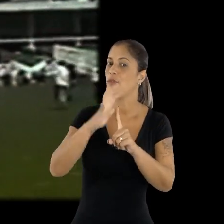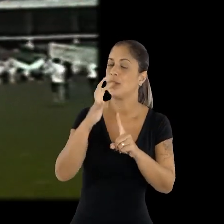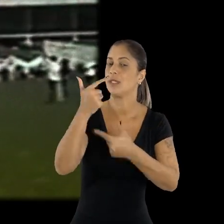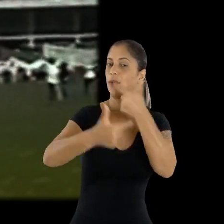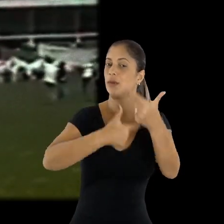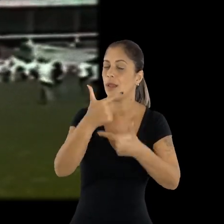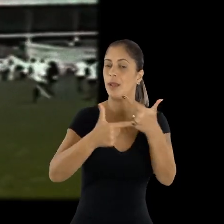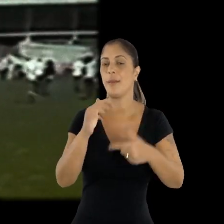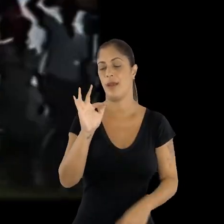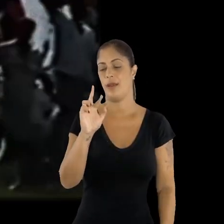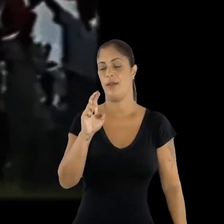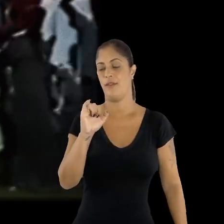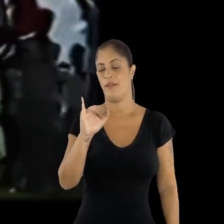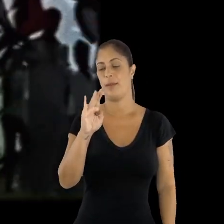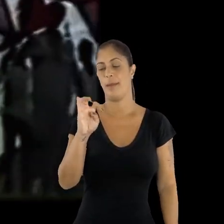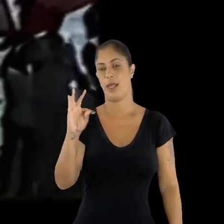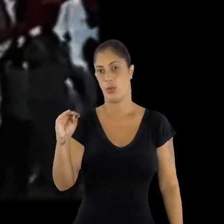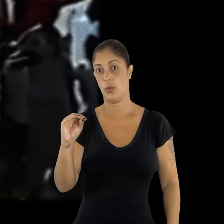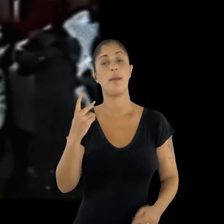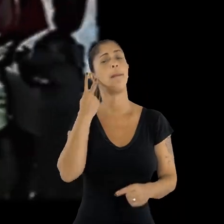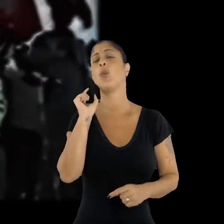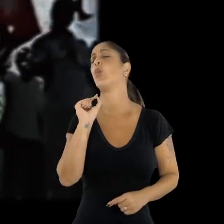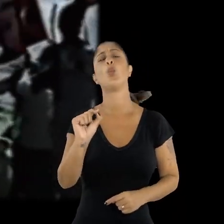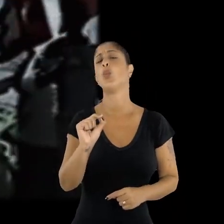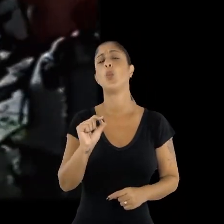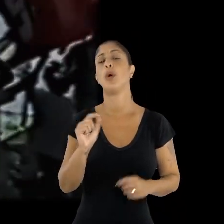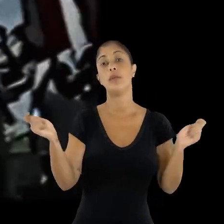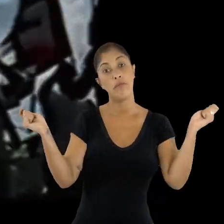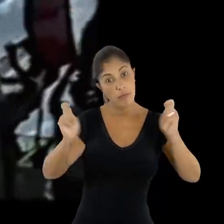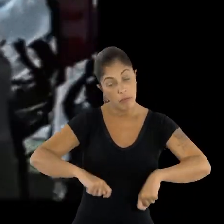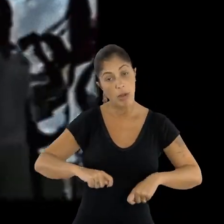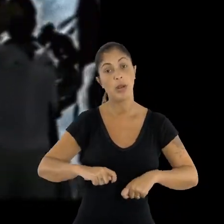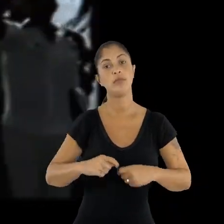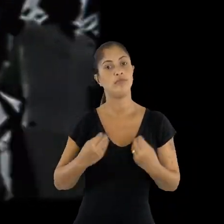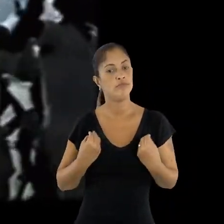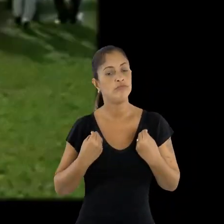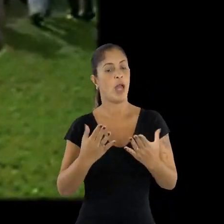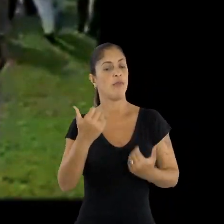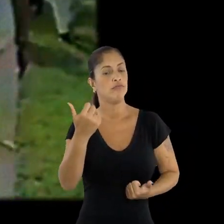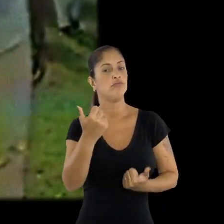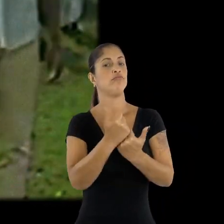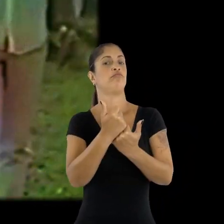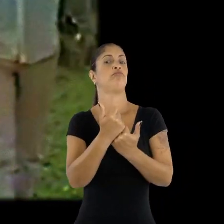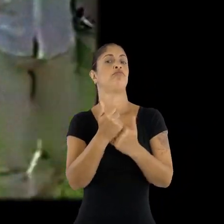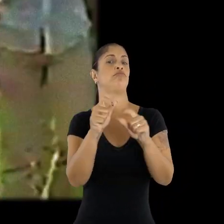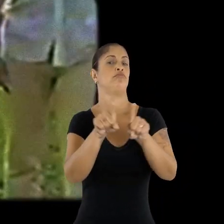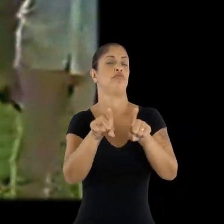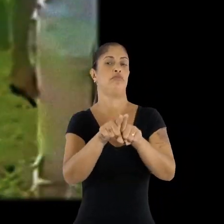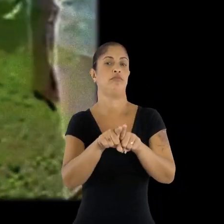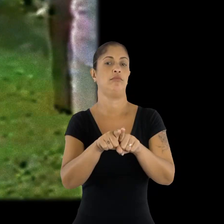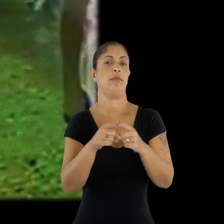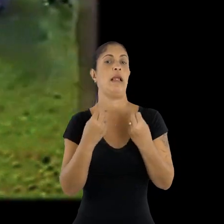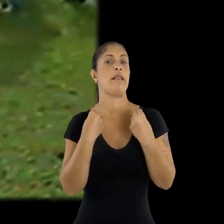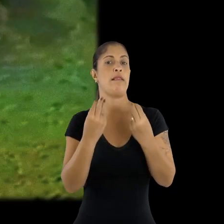pelo trabalho do Frei Beto para que possa ir dando suporte,